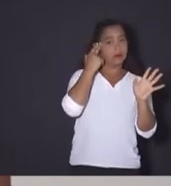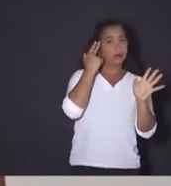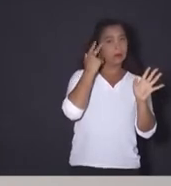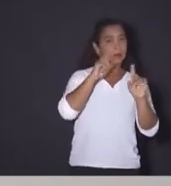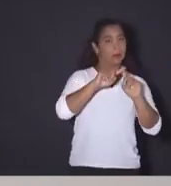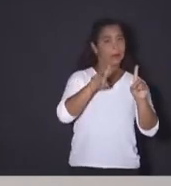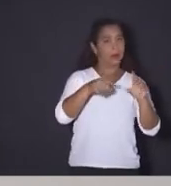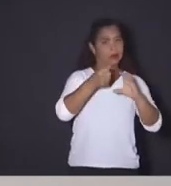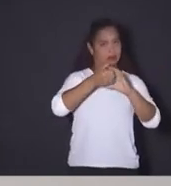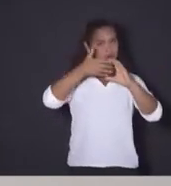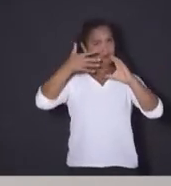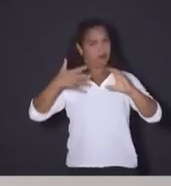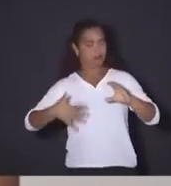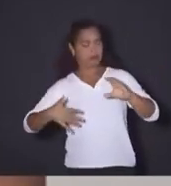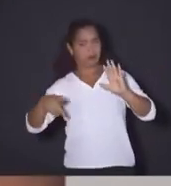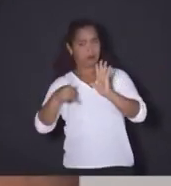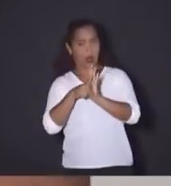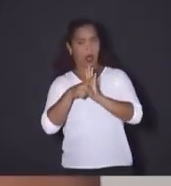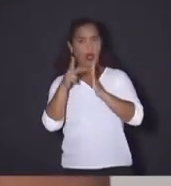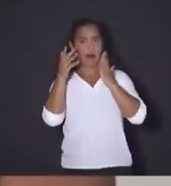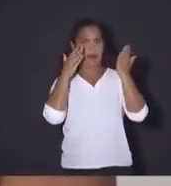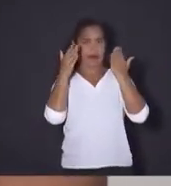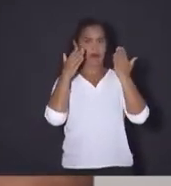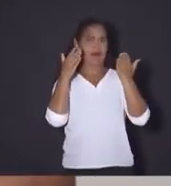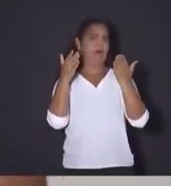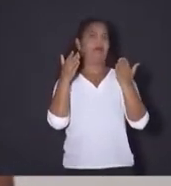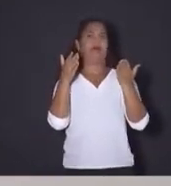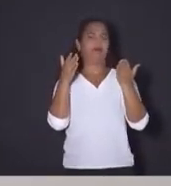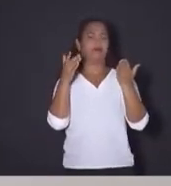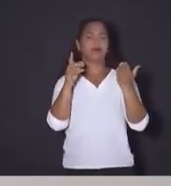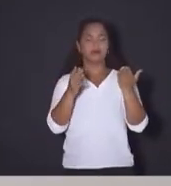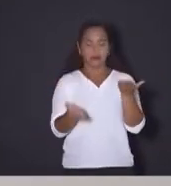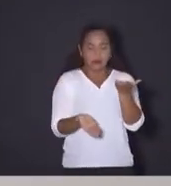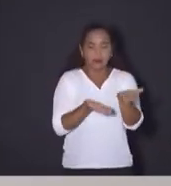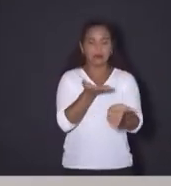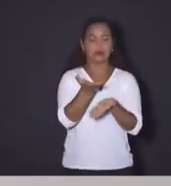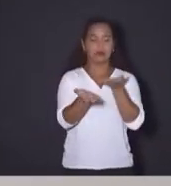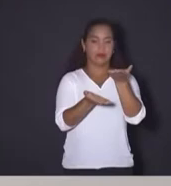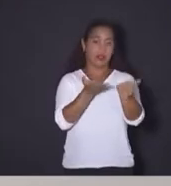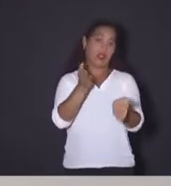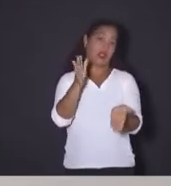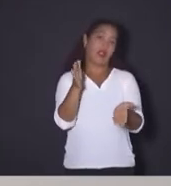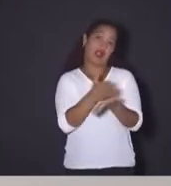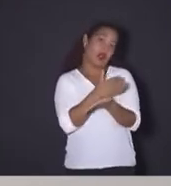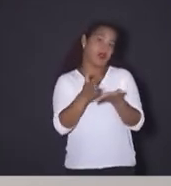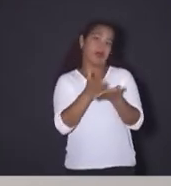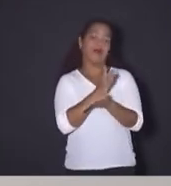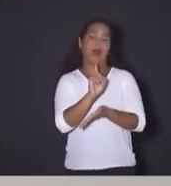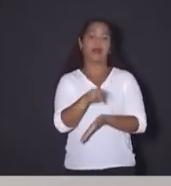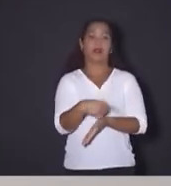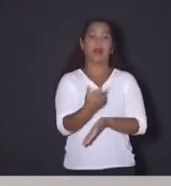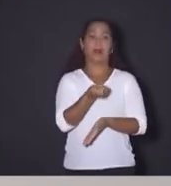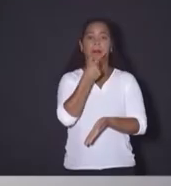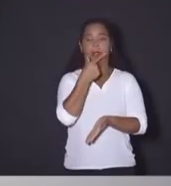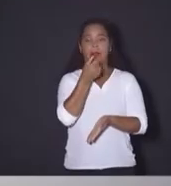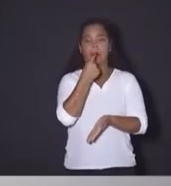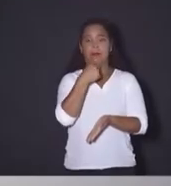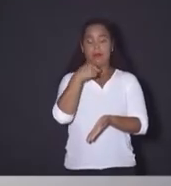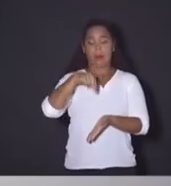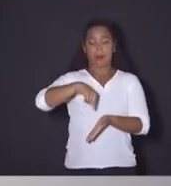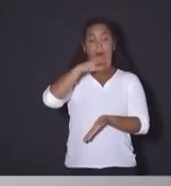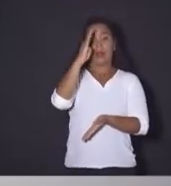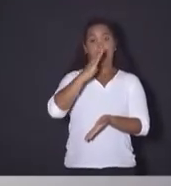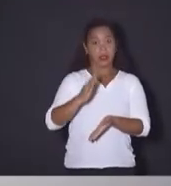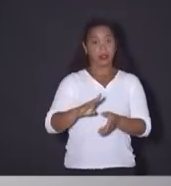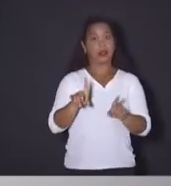não discuta e de elaboração mas de tratamento muitas vezes medicamentoso e o brasil também é campeão do consumo